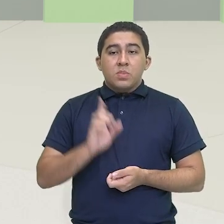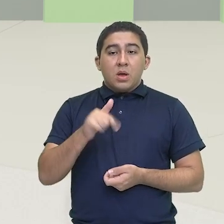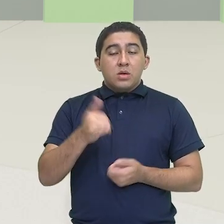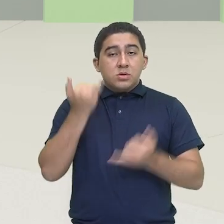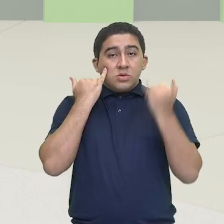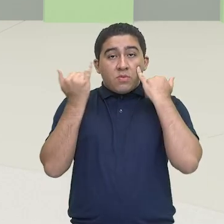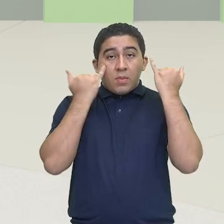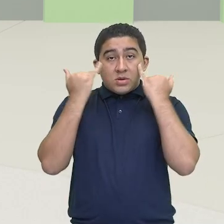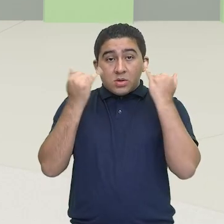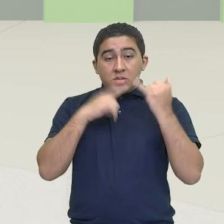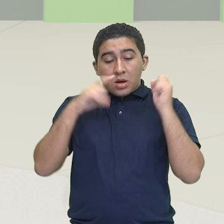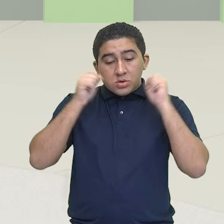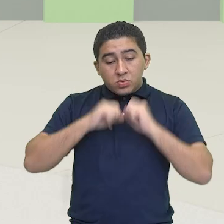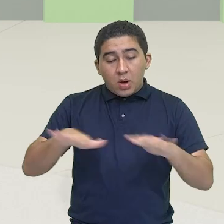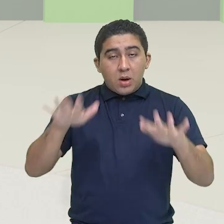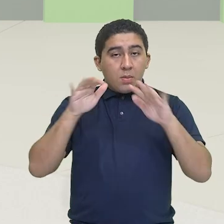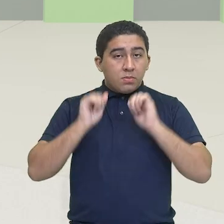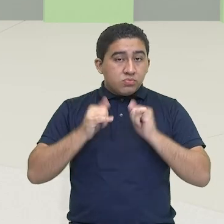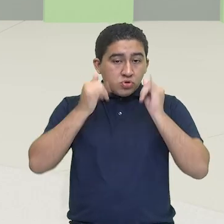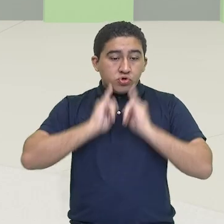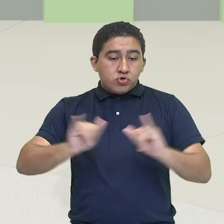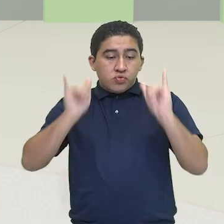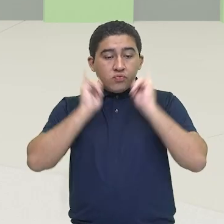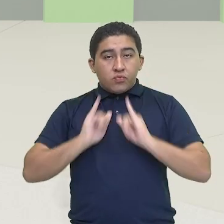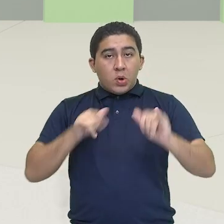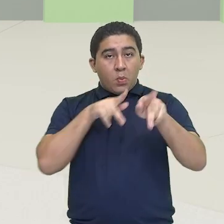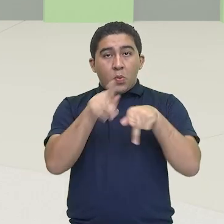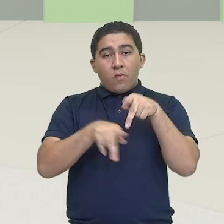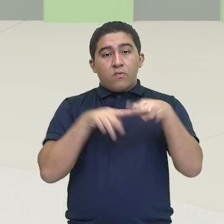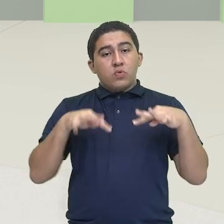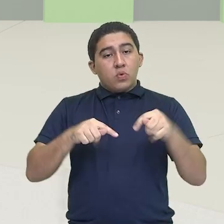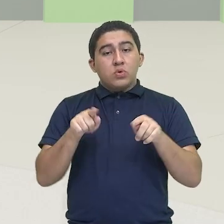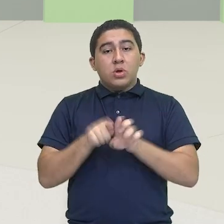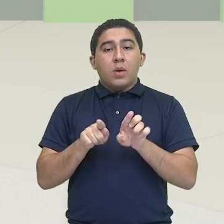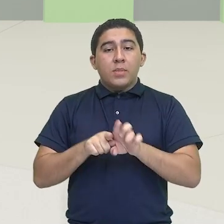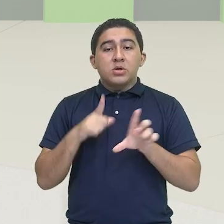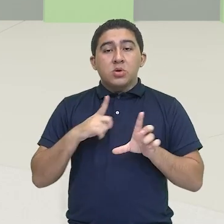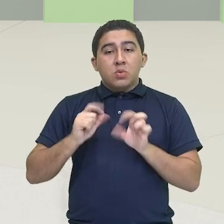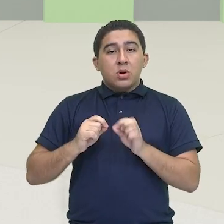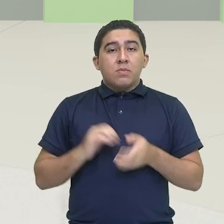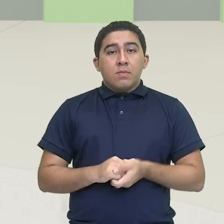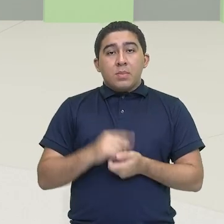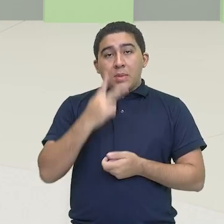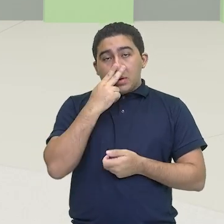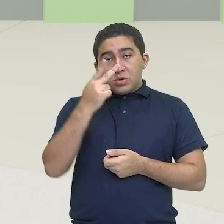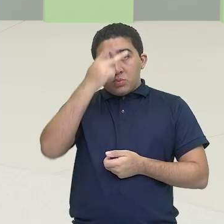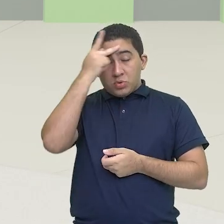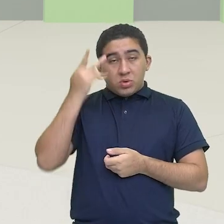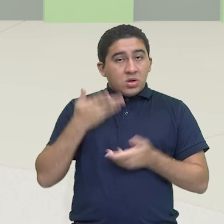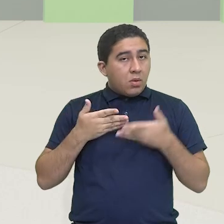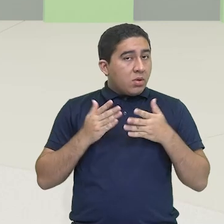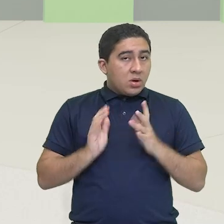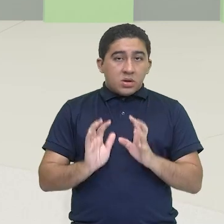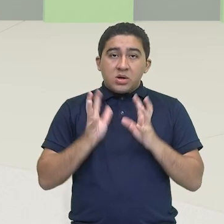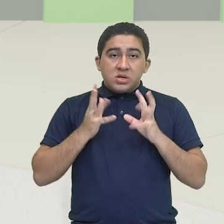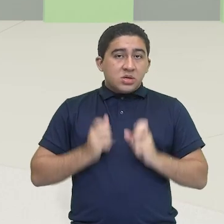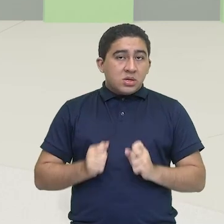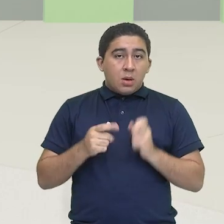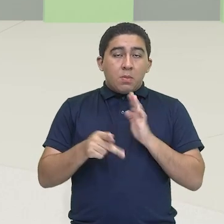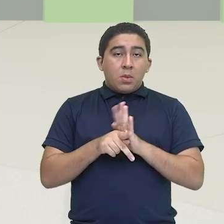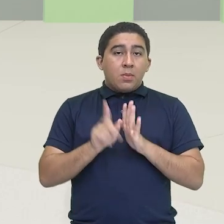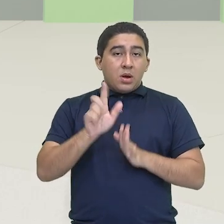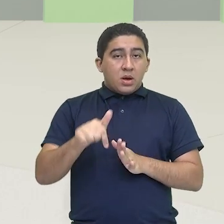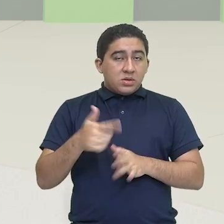elas se disseminaram pela população e havia um bloqueio, né, para aceitar